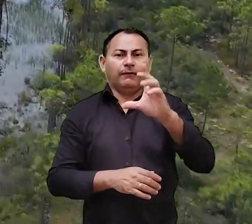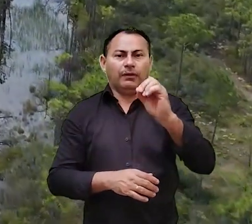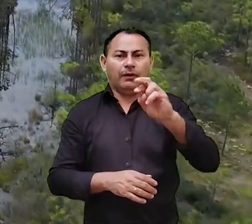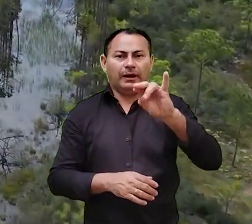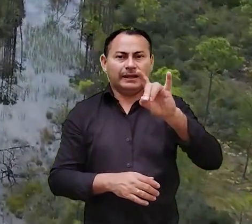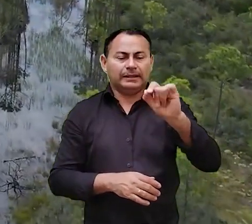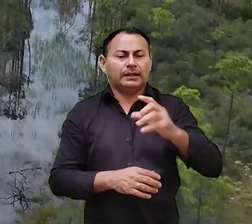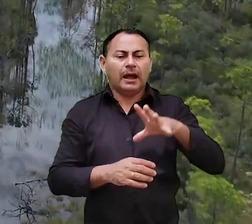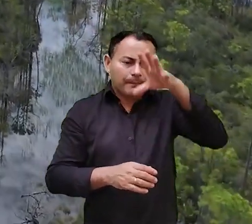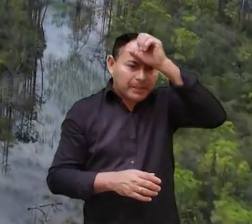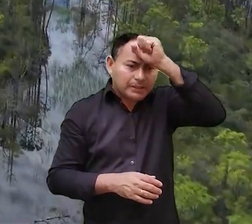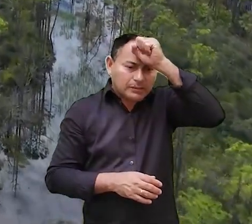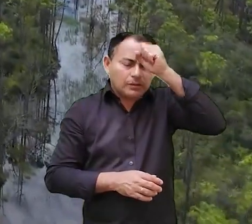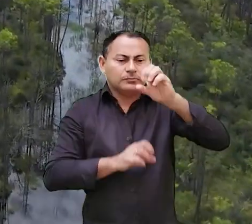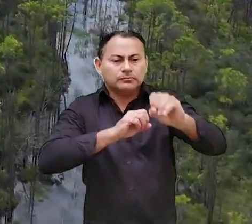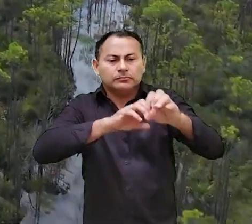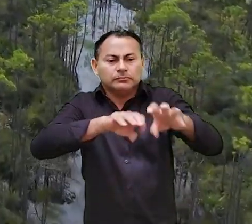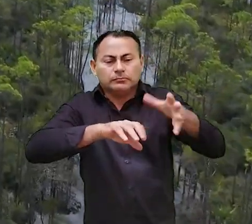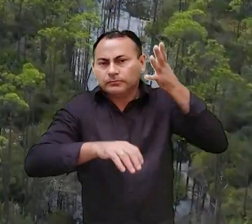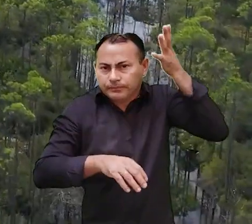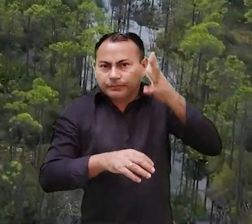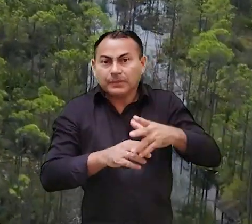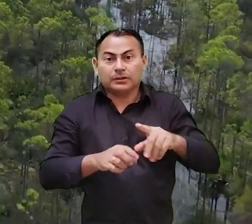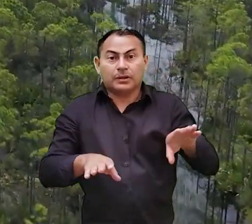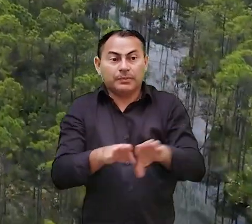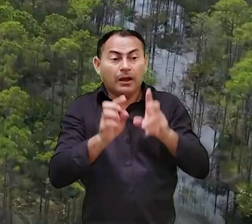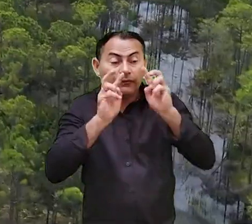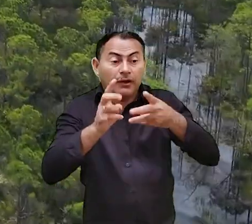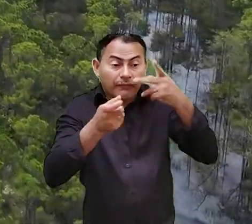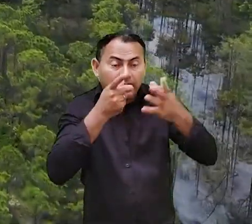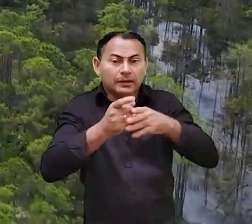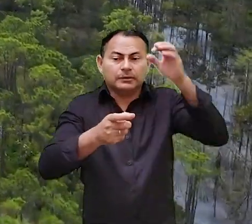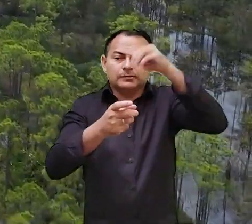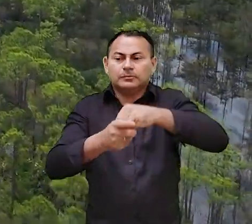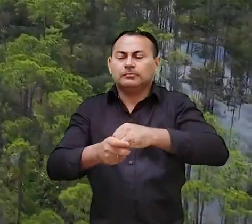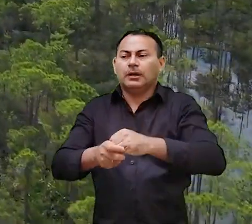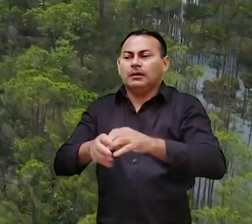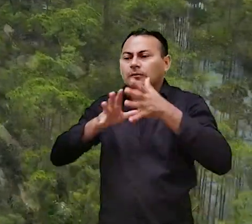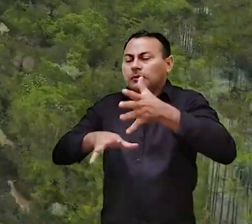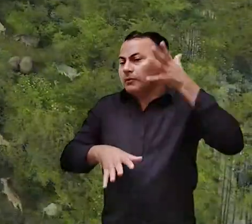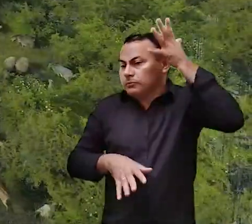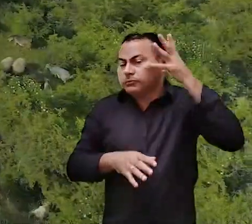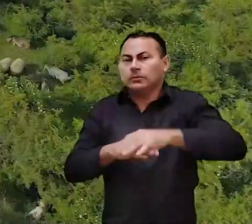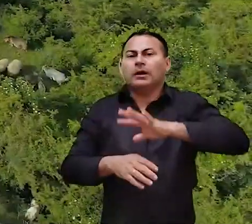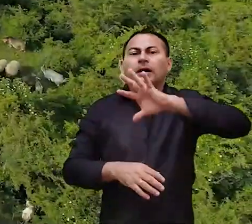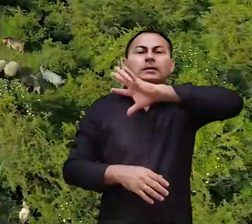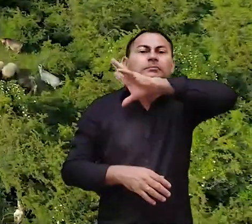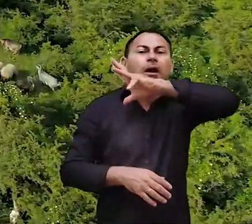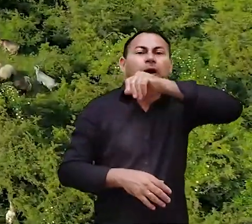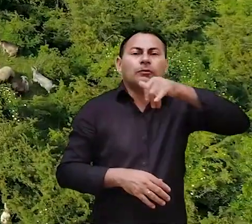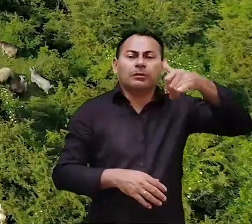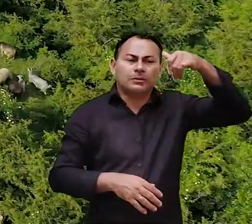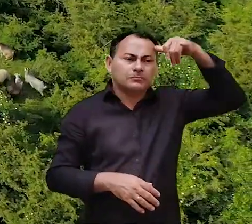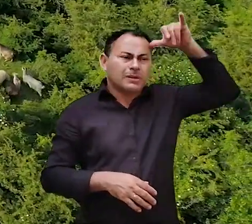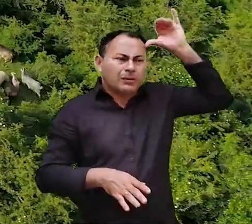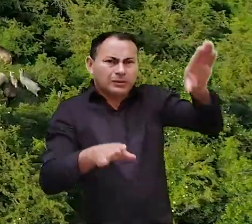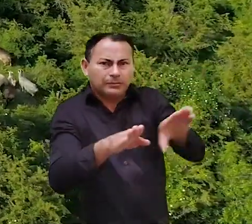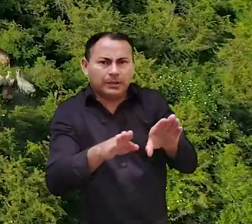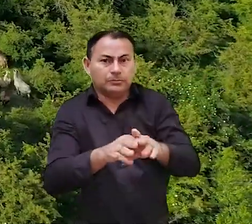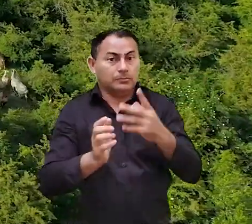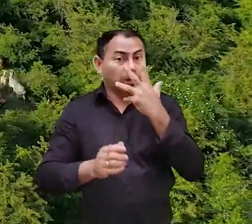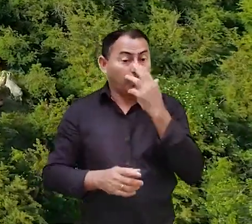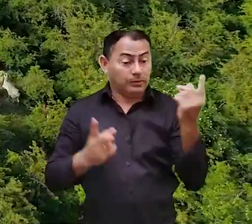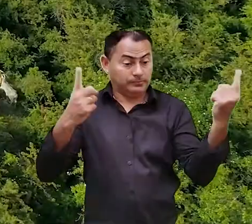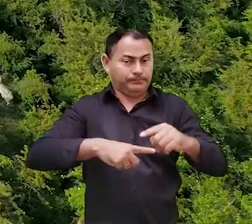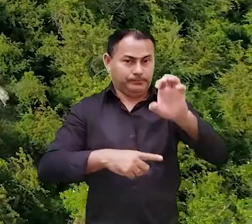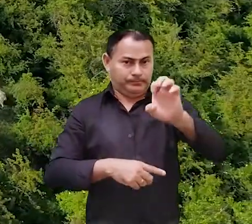estudante e estava aprendendo a pregar. Também já ouvi falar de pregadores do interior que pregaram para o gado e outros animais.